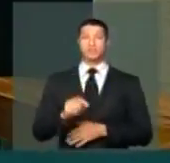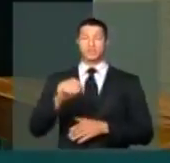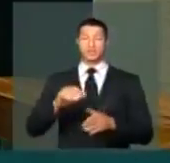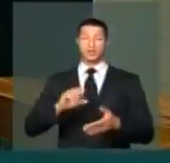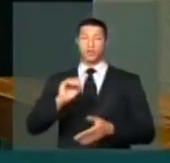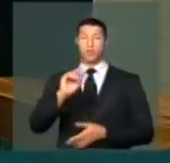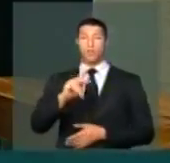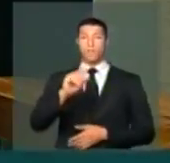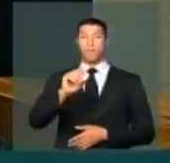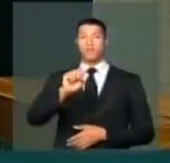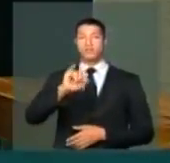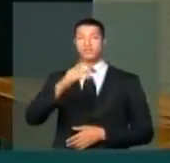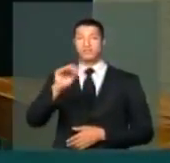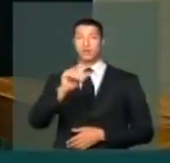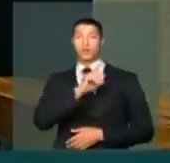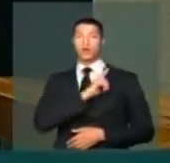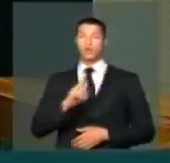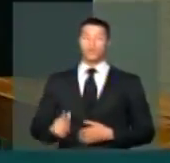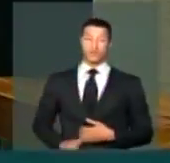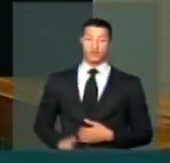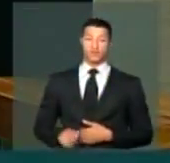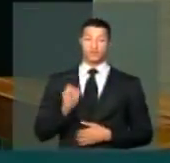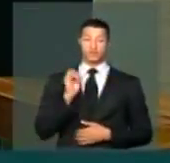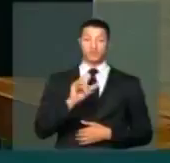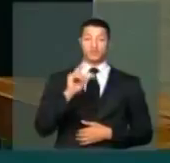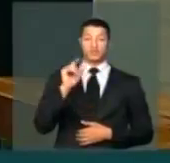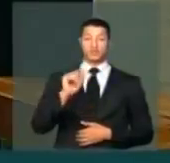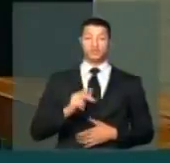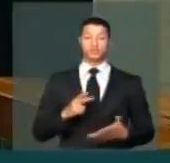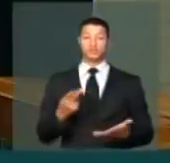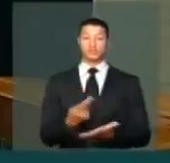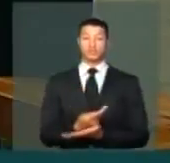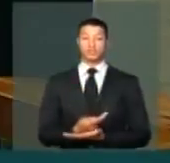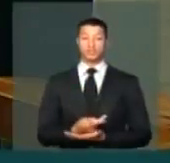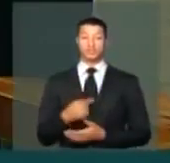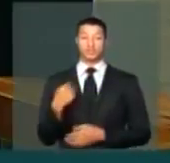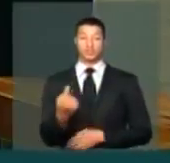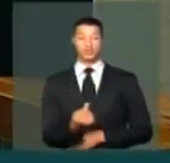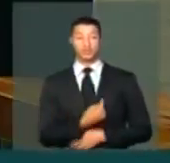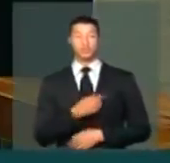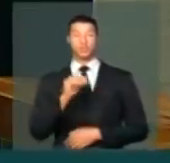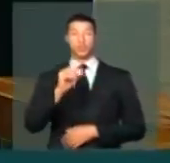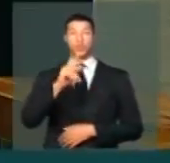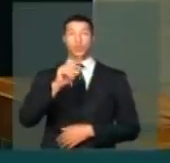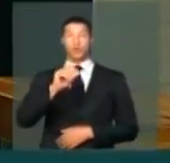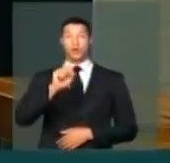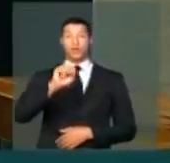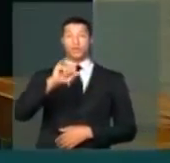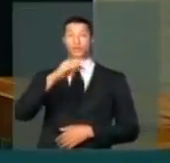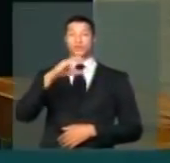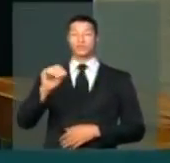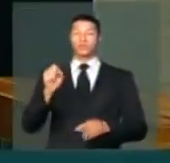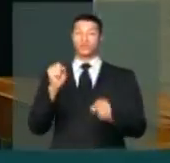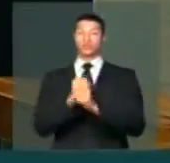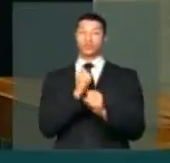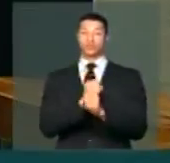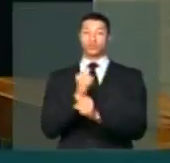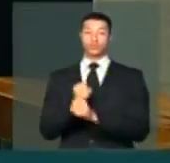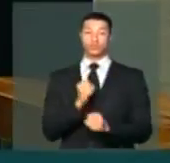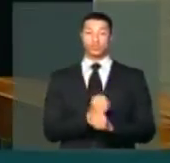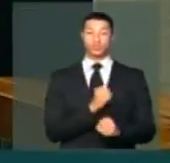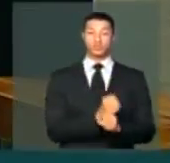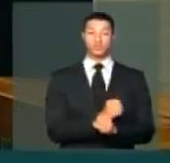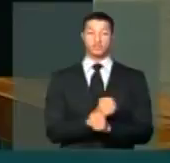oposição ao governo federal se isso acontecer seremos uma oposição construtiva